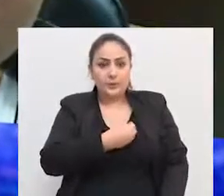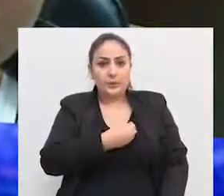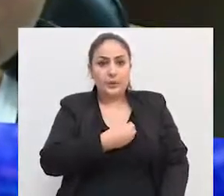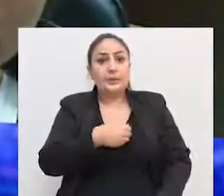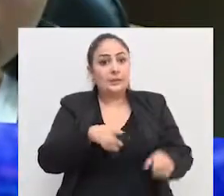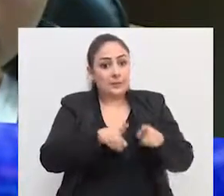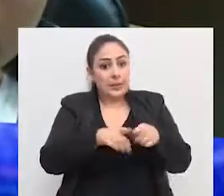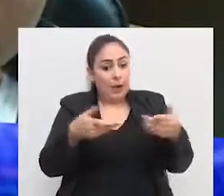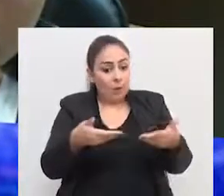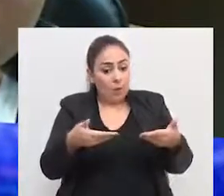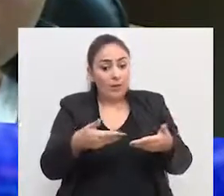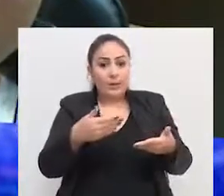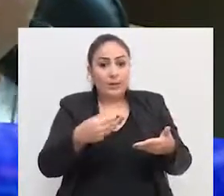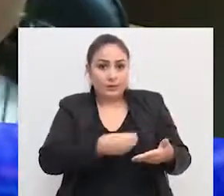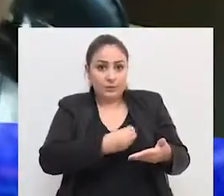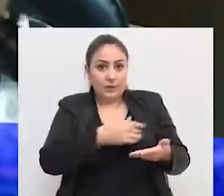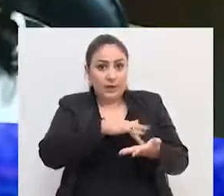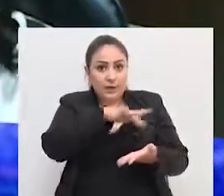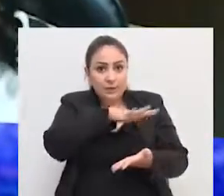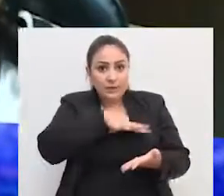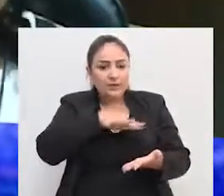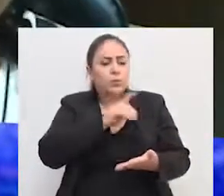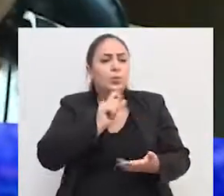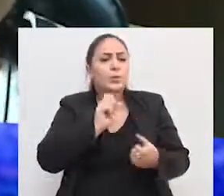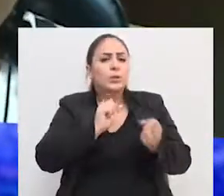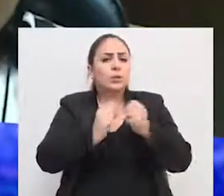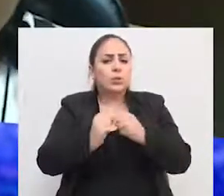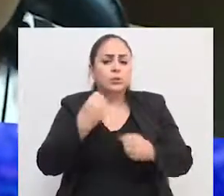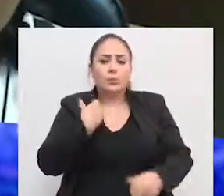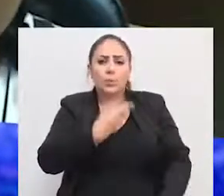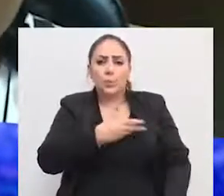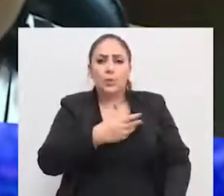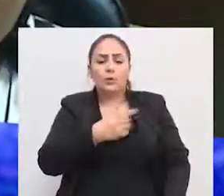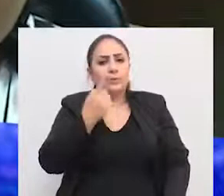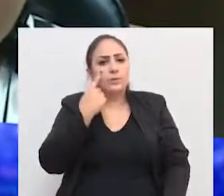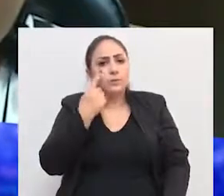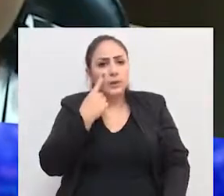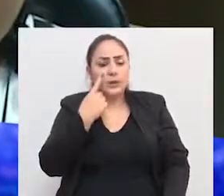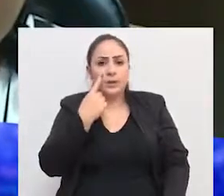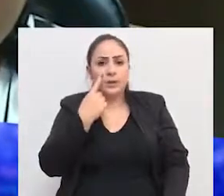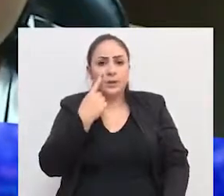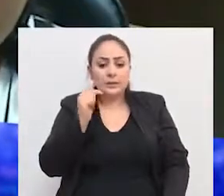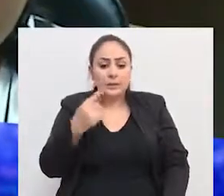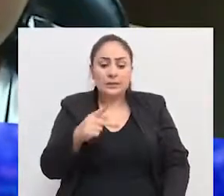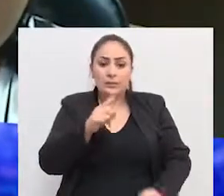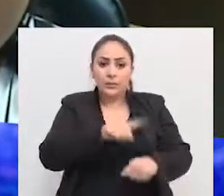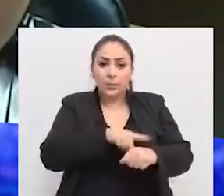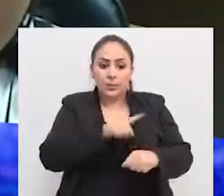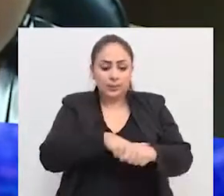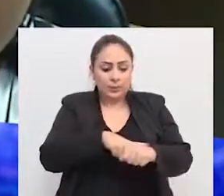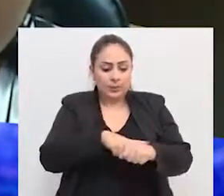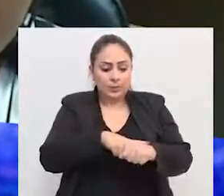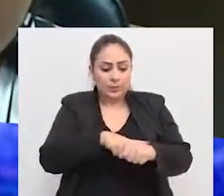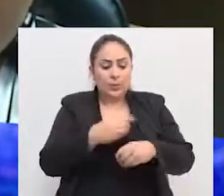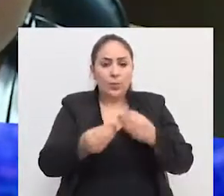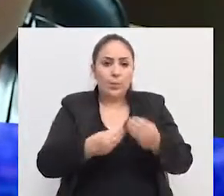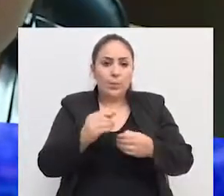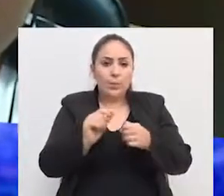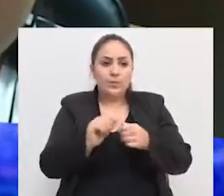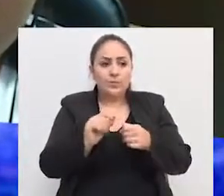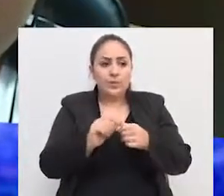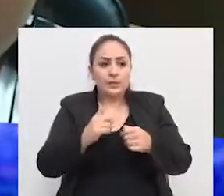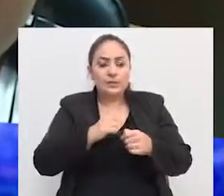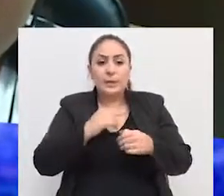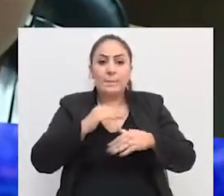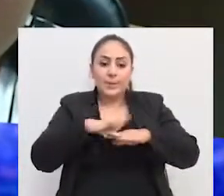viveu e que a gente está vivendo. O que a gente pode, então, esperar desse momento? O que a gente